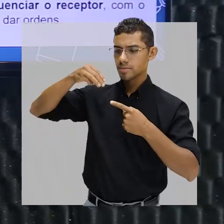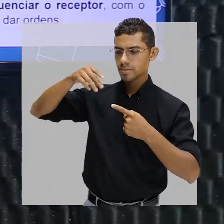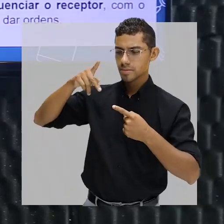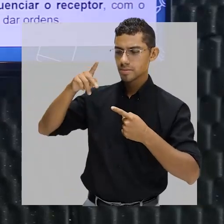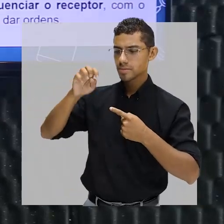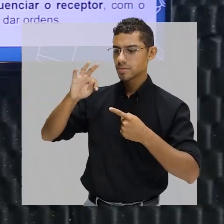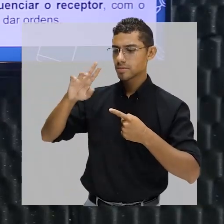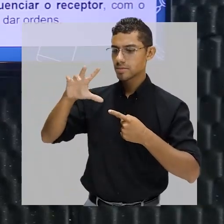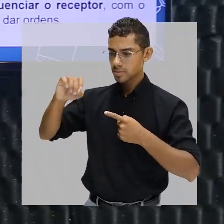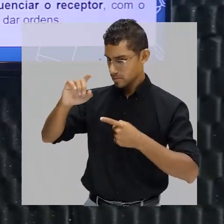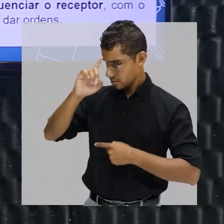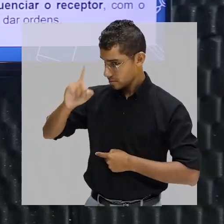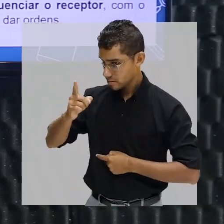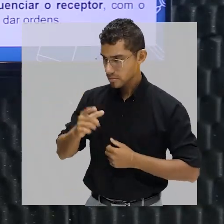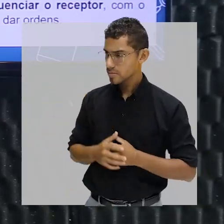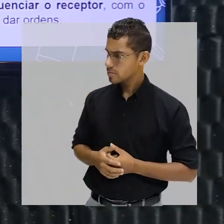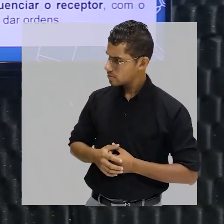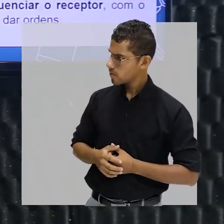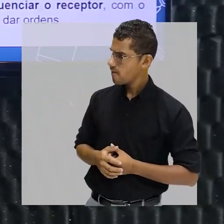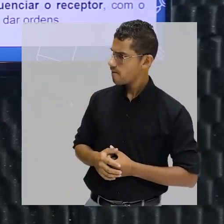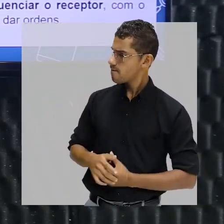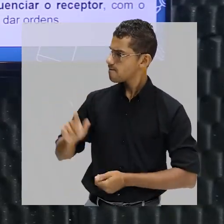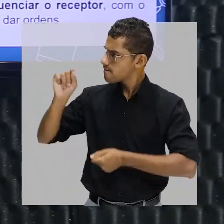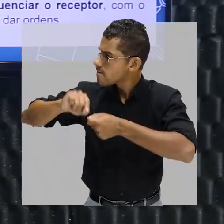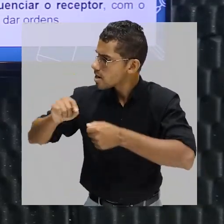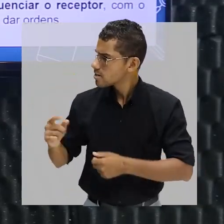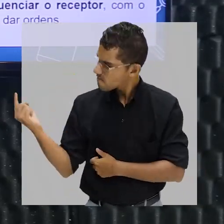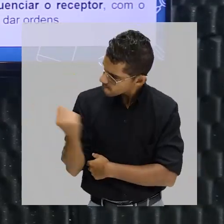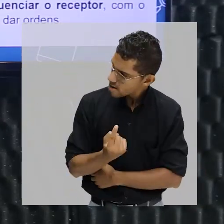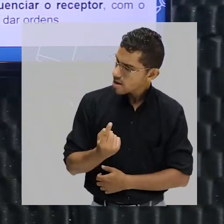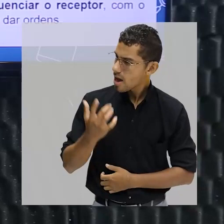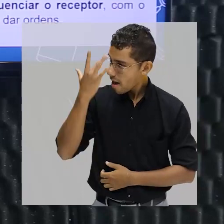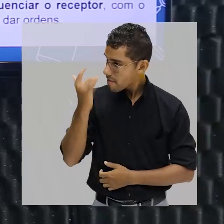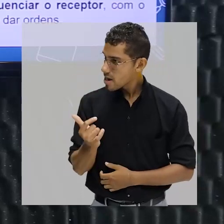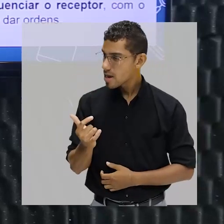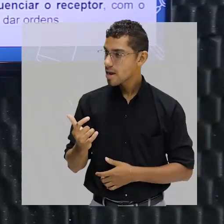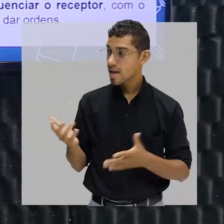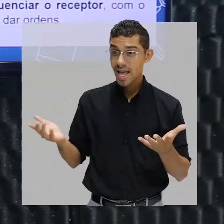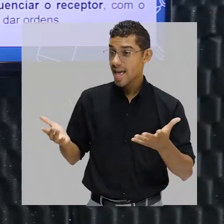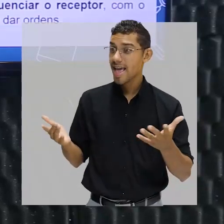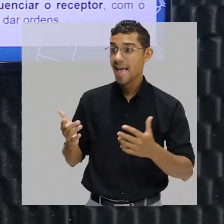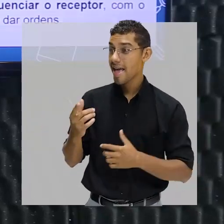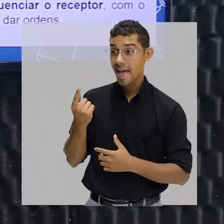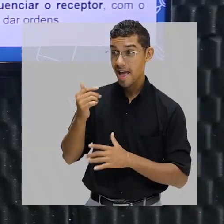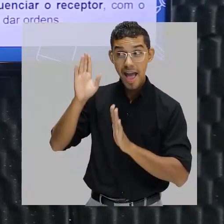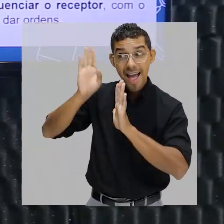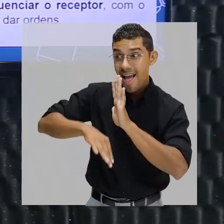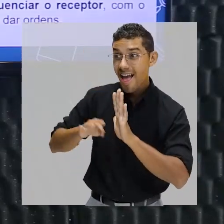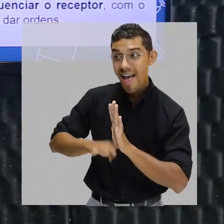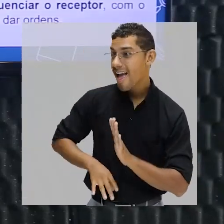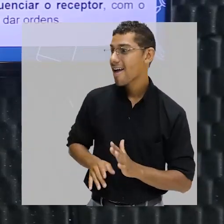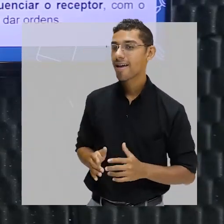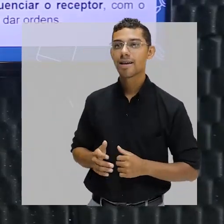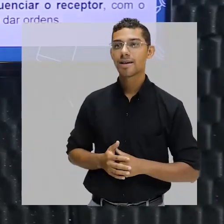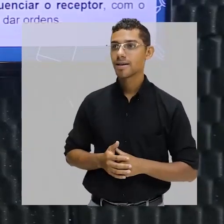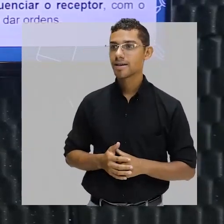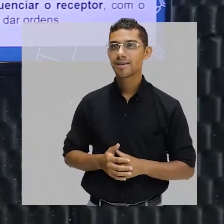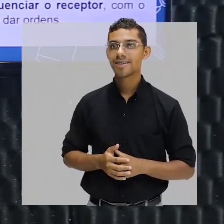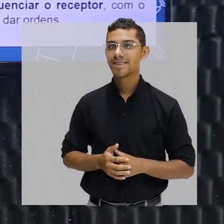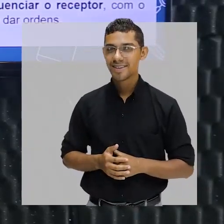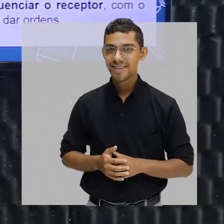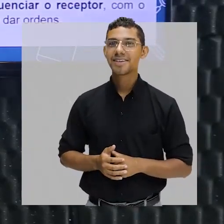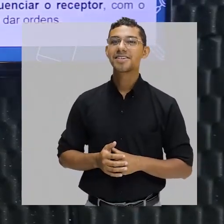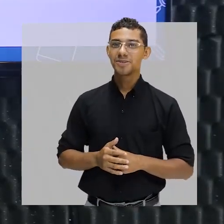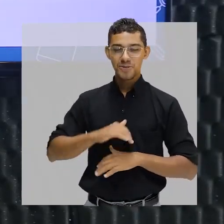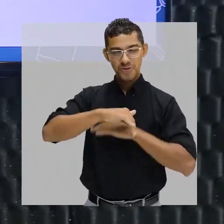Faça, venha, venha à loja, amanhã, ó, liquidação, tudo pela metade do dobro. É assim